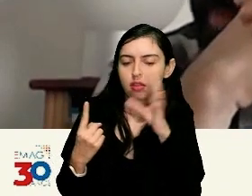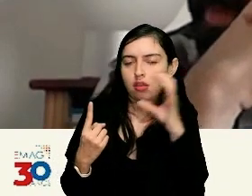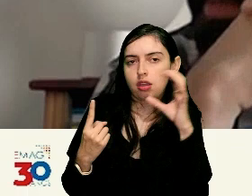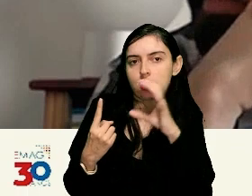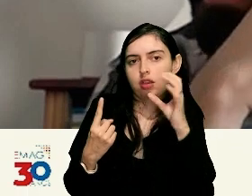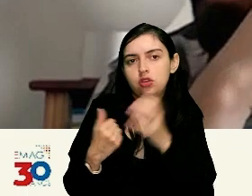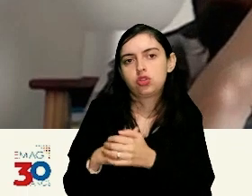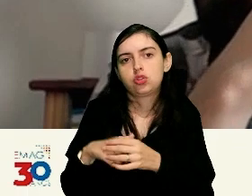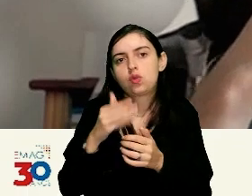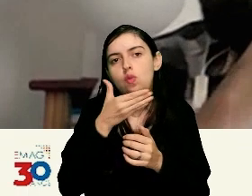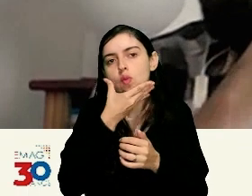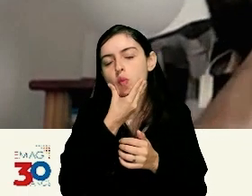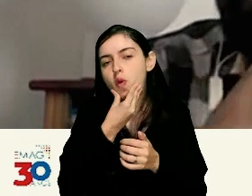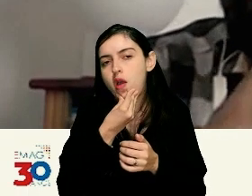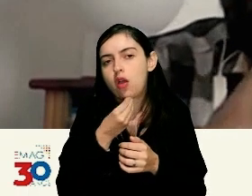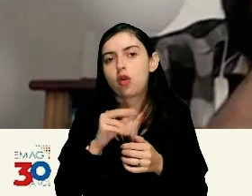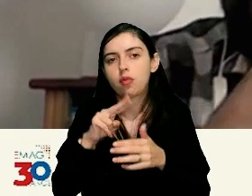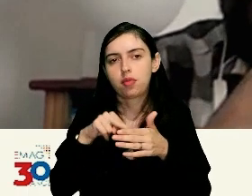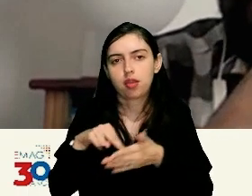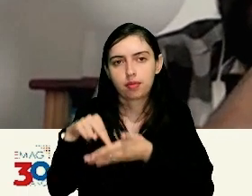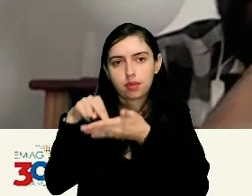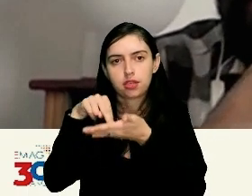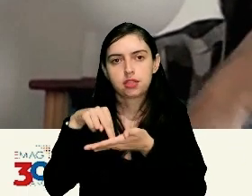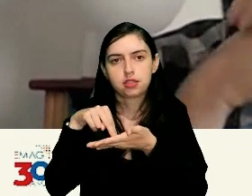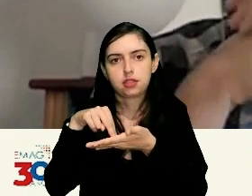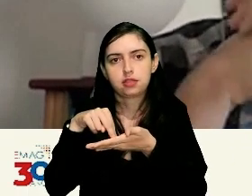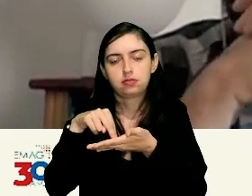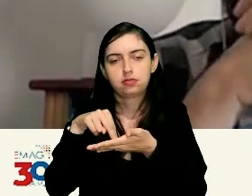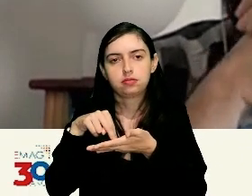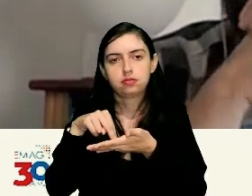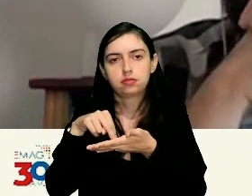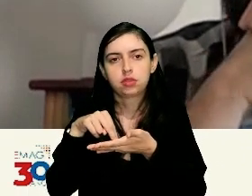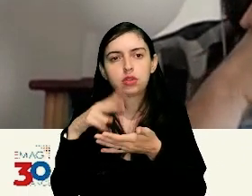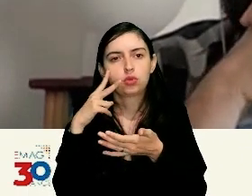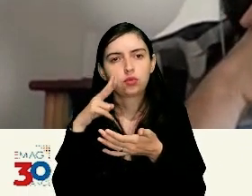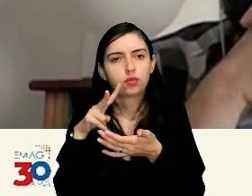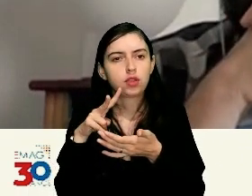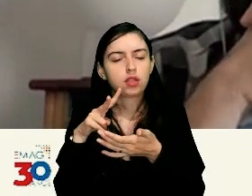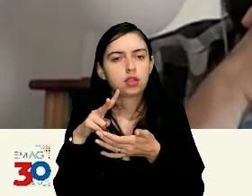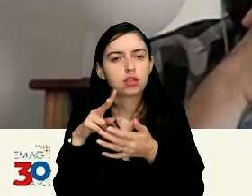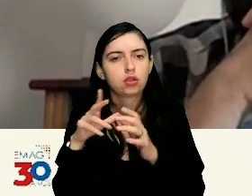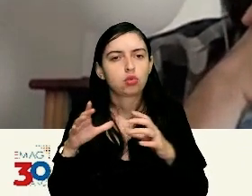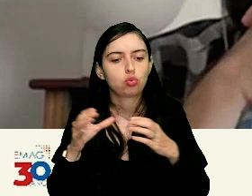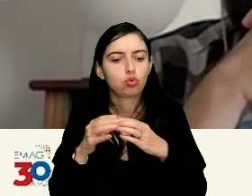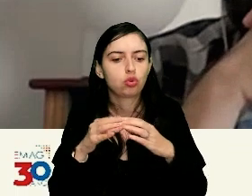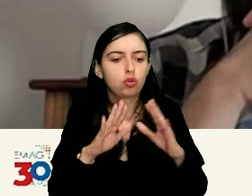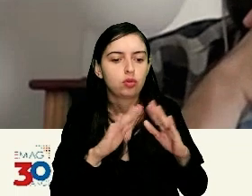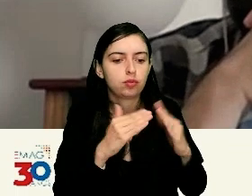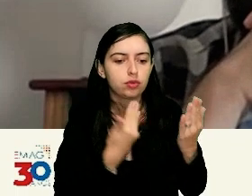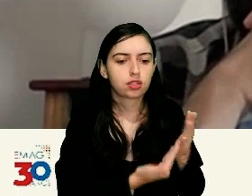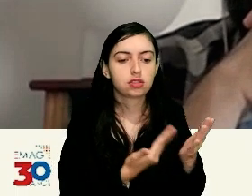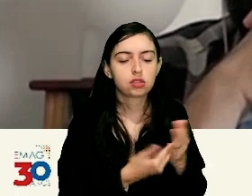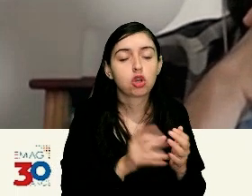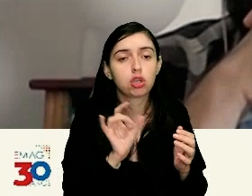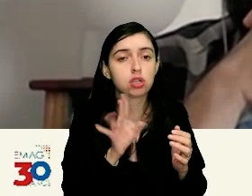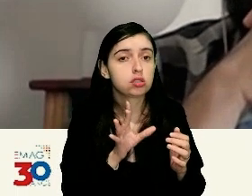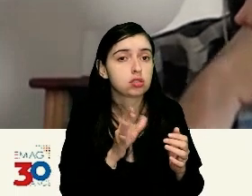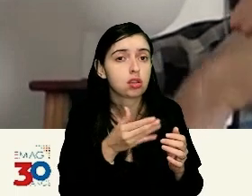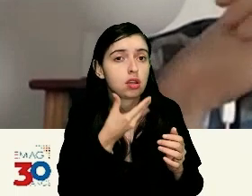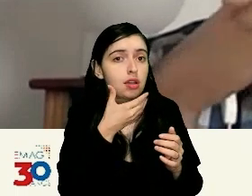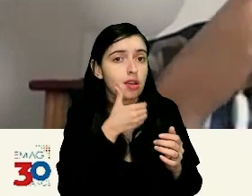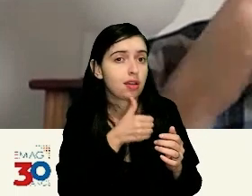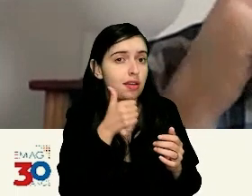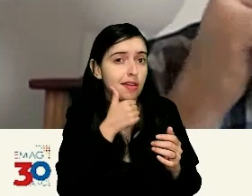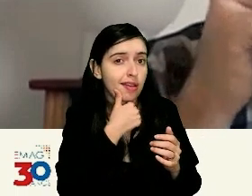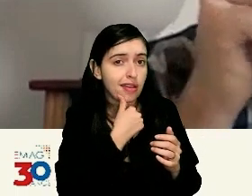ocupe o seu lugar? Eu agora até me veio que o grupo na escola é grupo de mães, né? Porque só tem mães no grupo, não tem grupo de